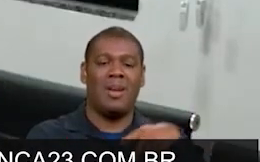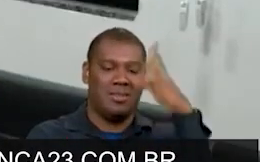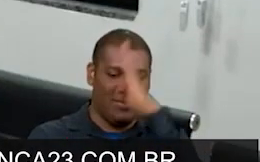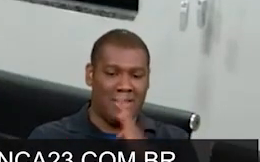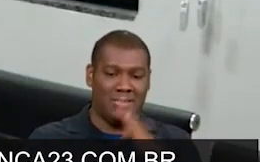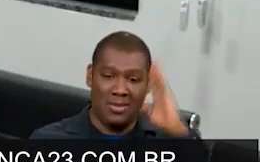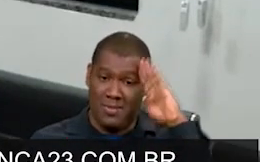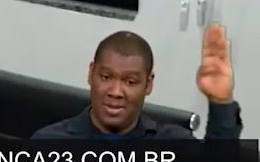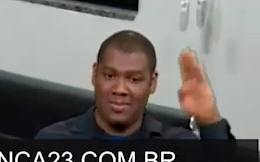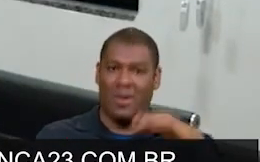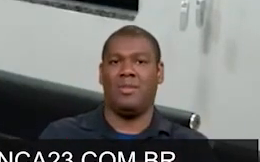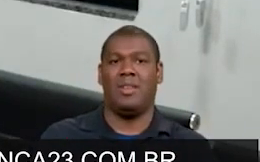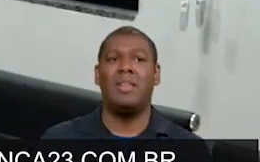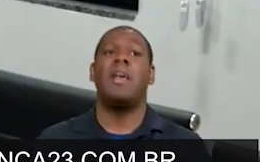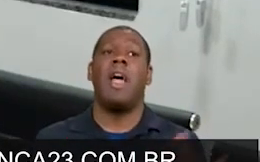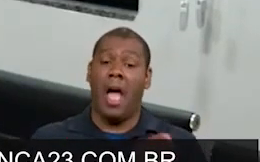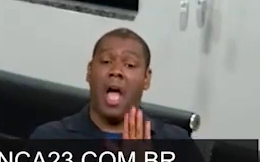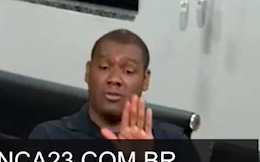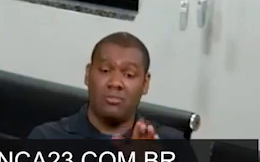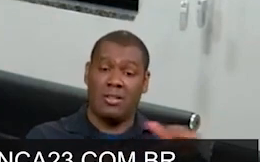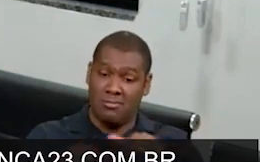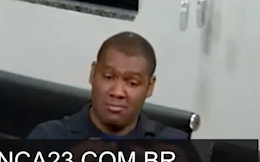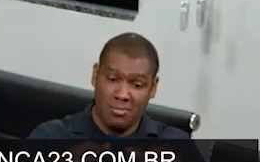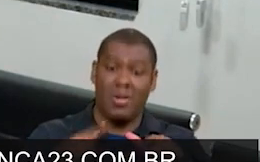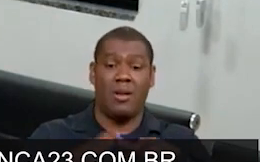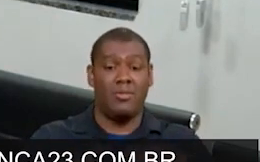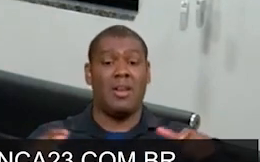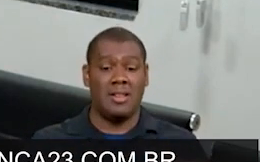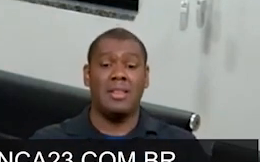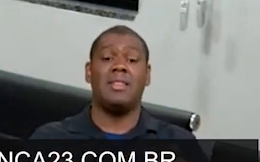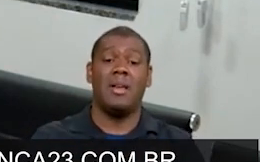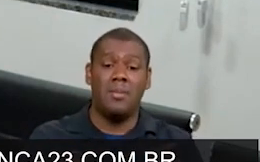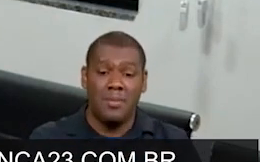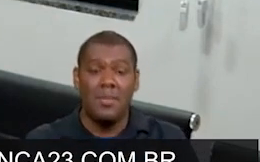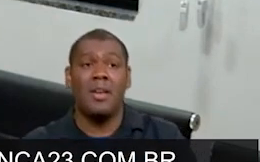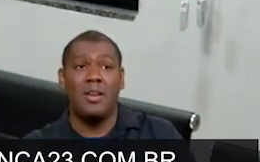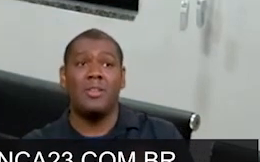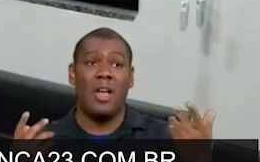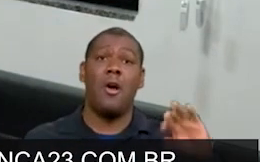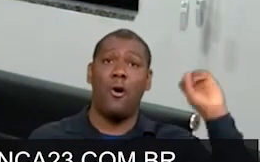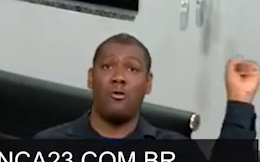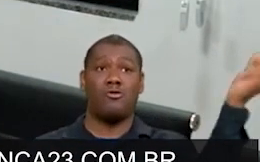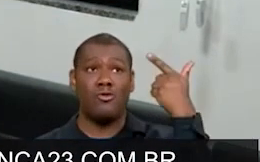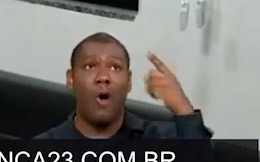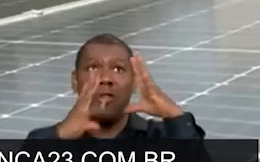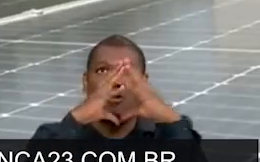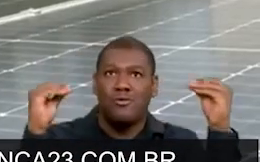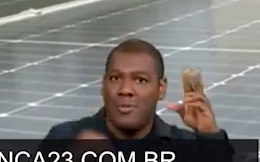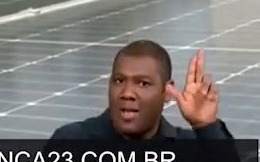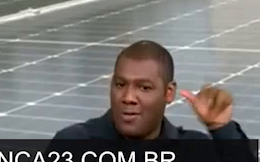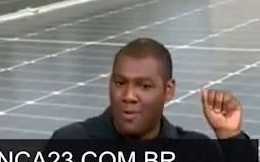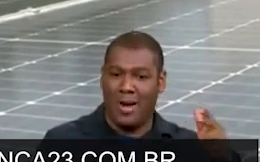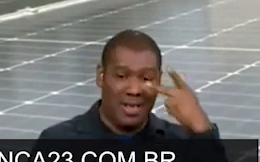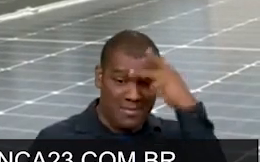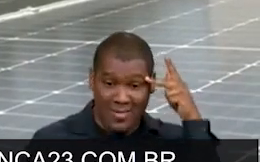né? A gente gera emprego, a gente está fazendo uso de um recurso ilimitado, que é o sol, né? Que está acessível a